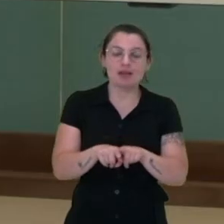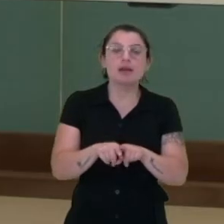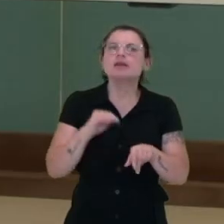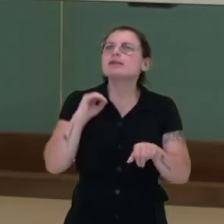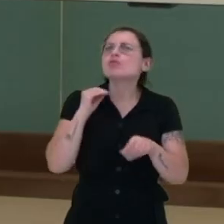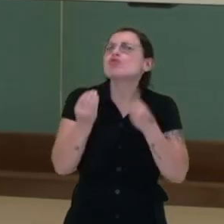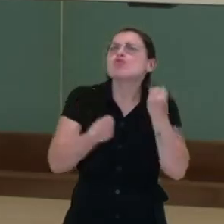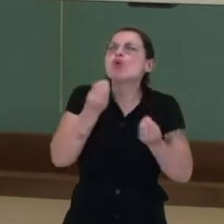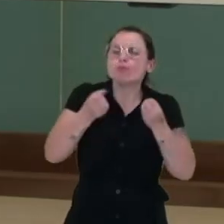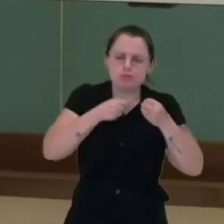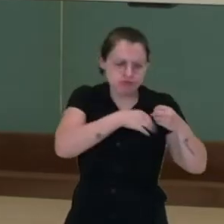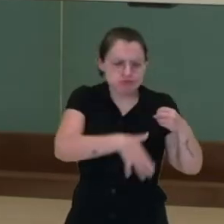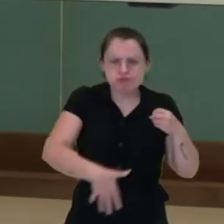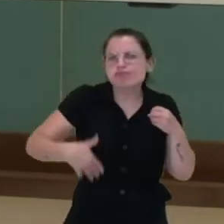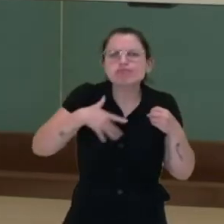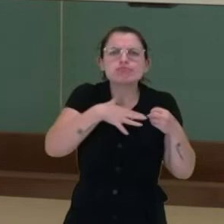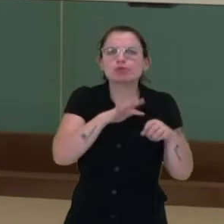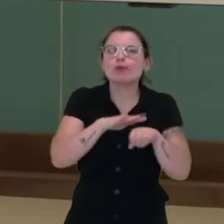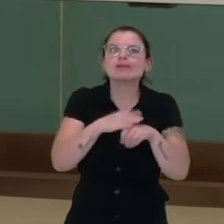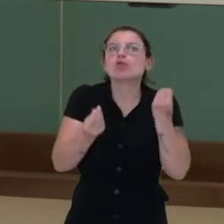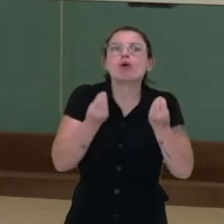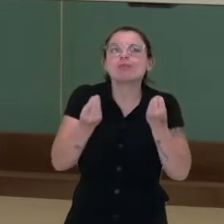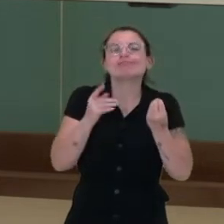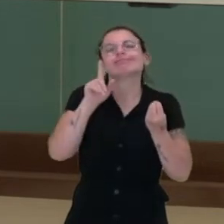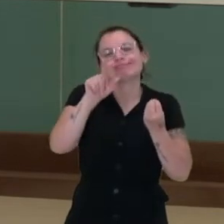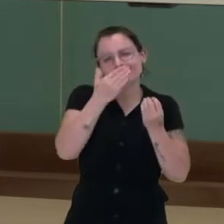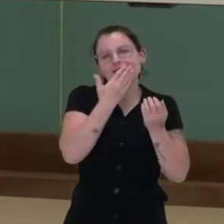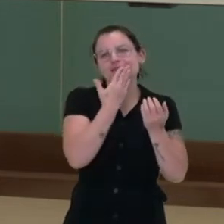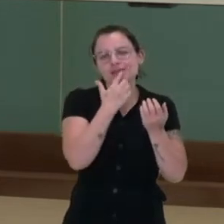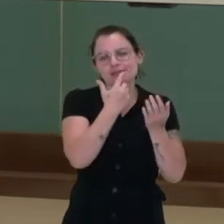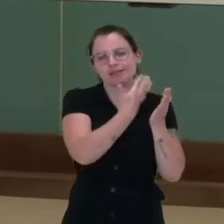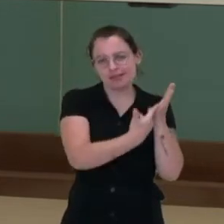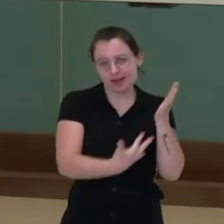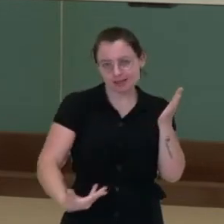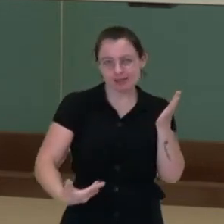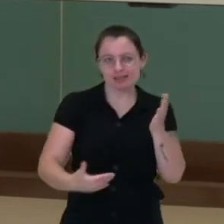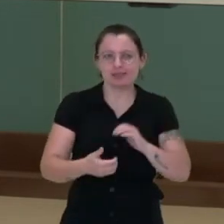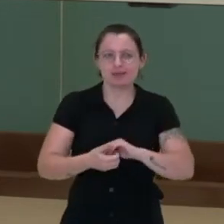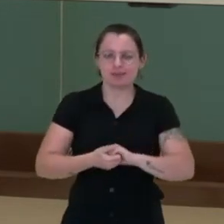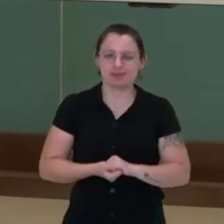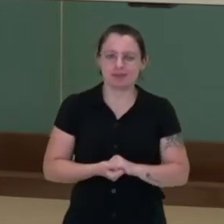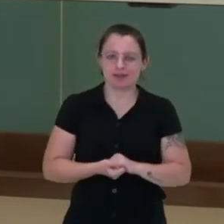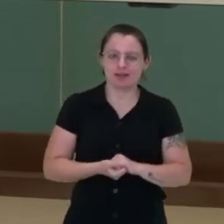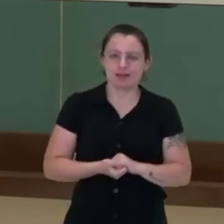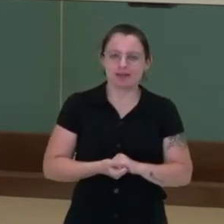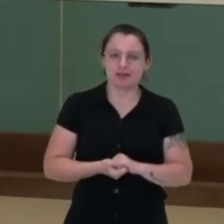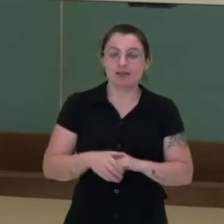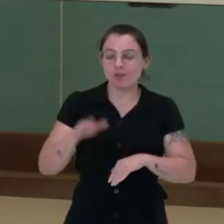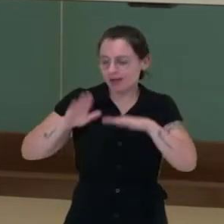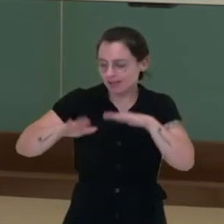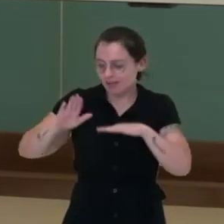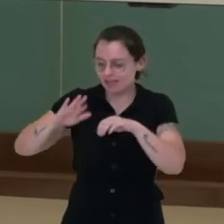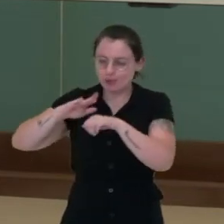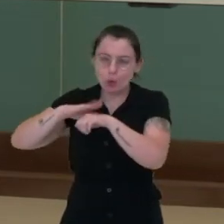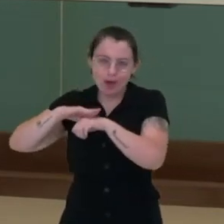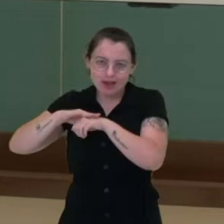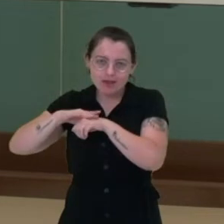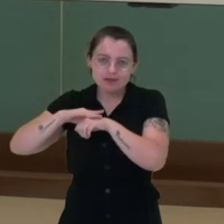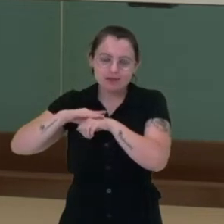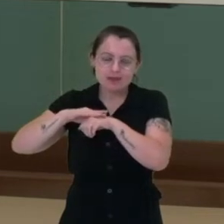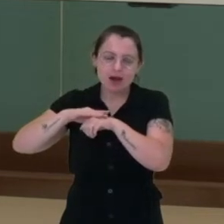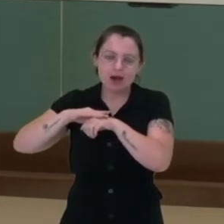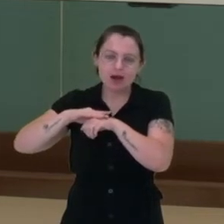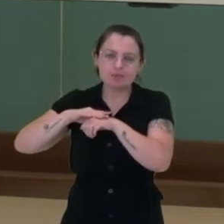Então, talvez esse agente que esteja causando a infecção foi transportado, foi levado